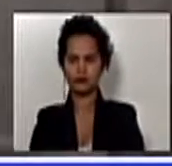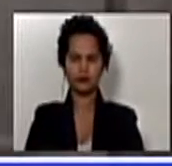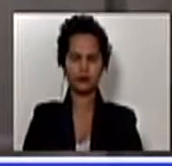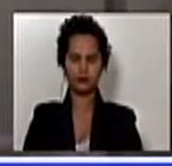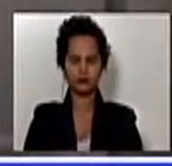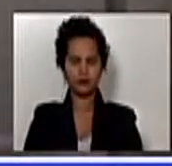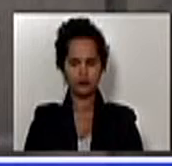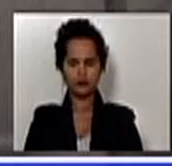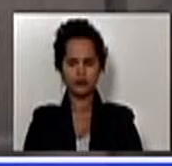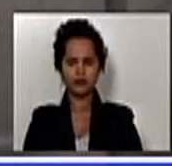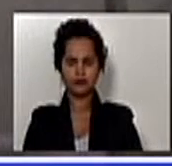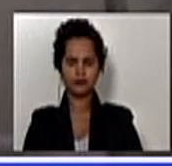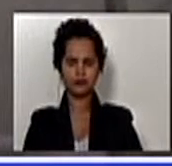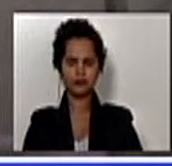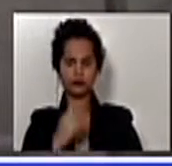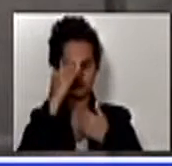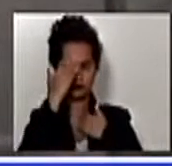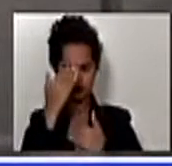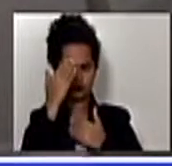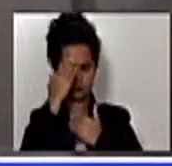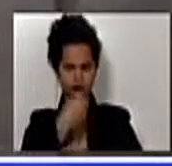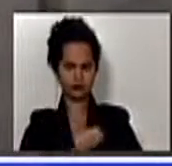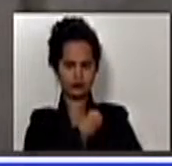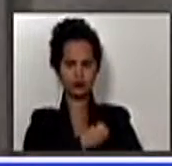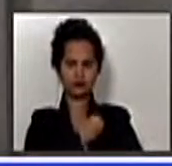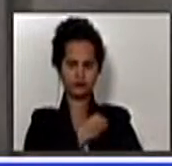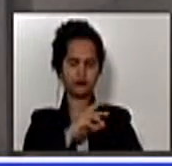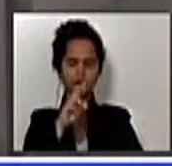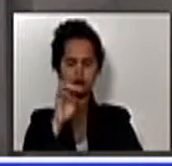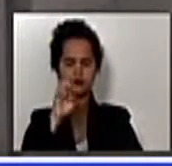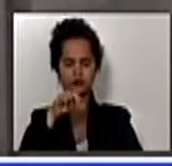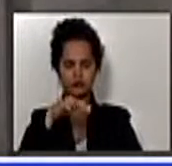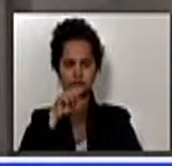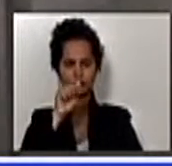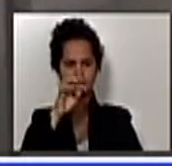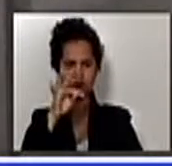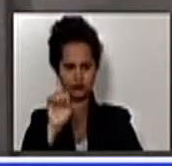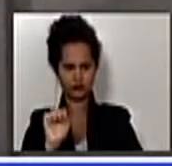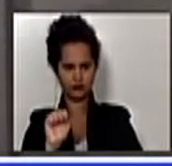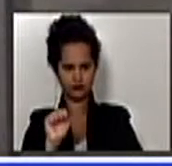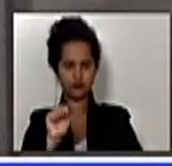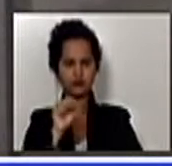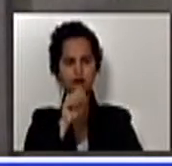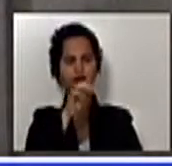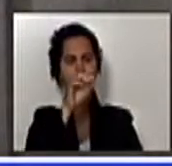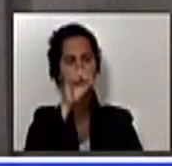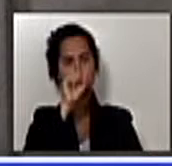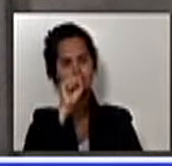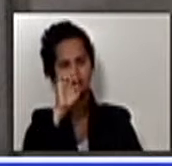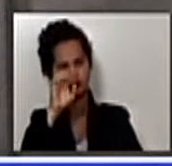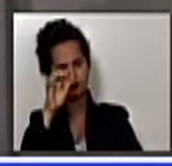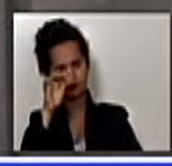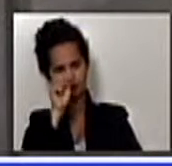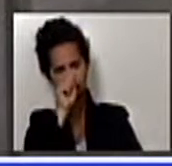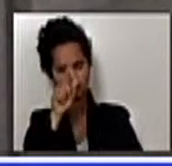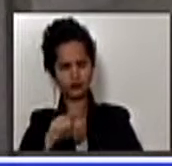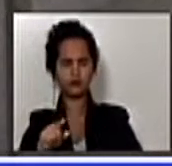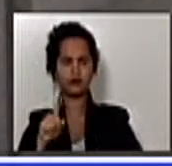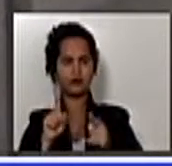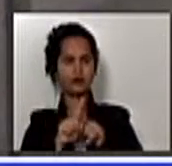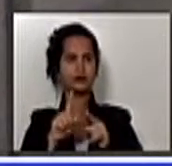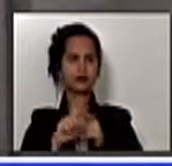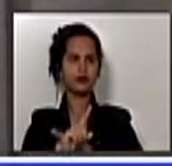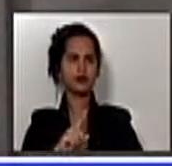a presença de Renata Santos, superintendente da Política Fiscal da Cefaz, Fabrício Marques,